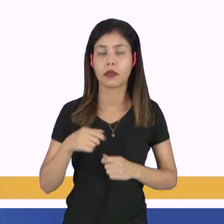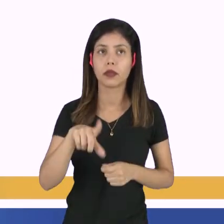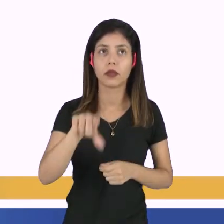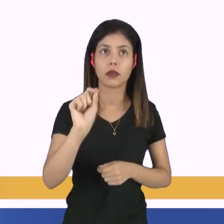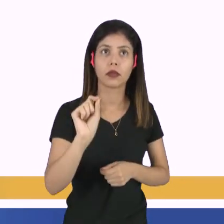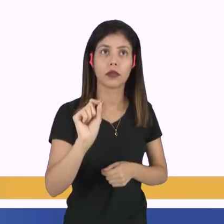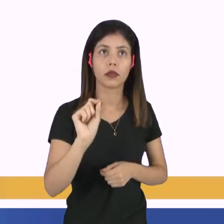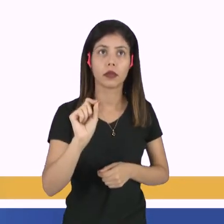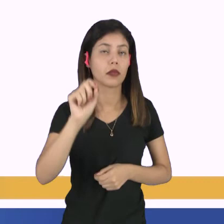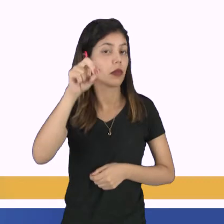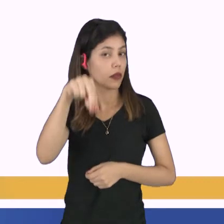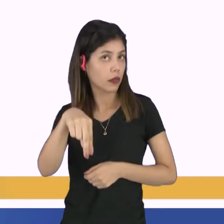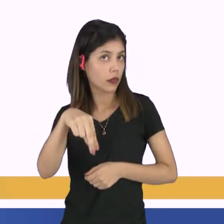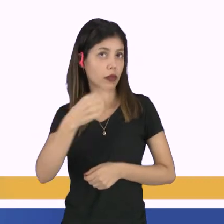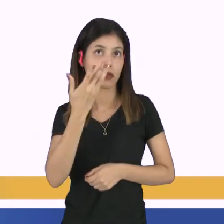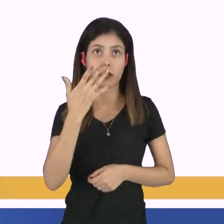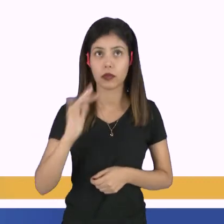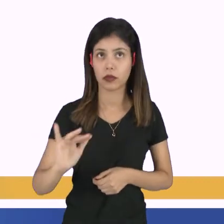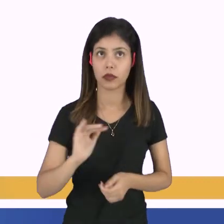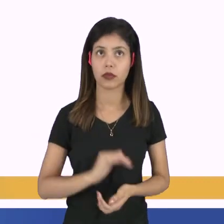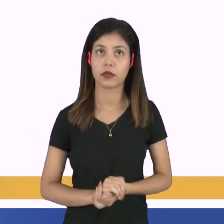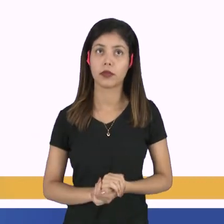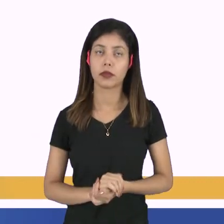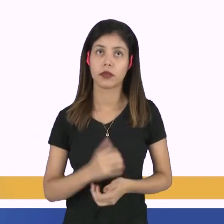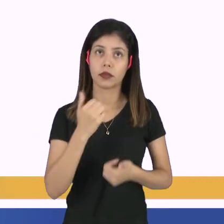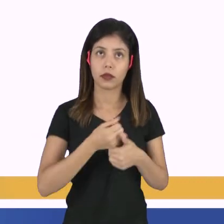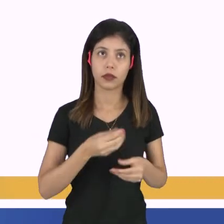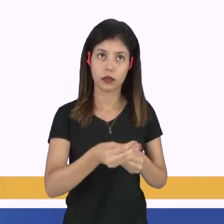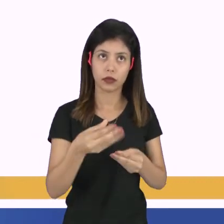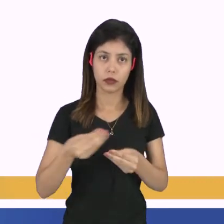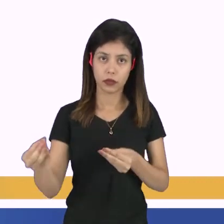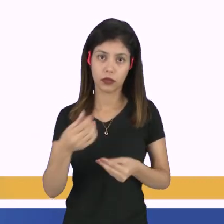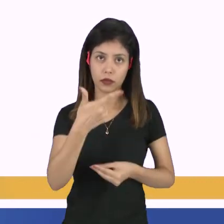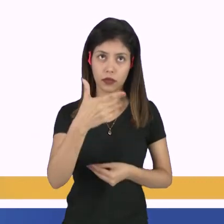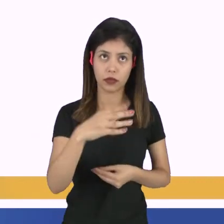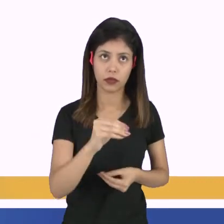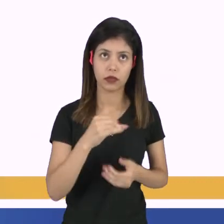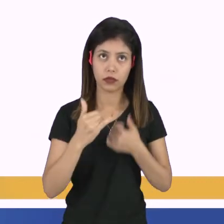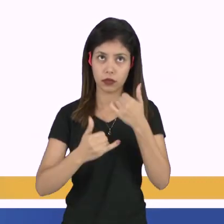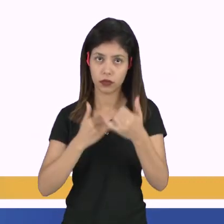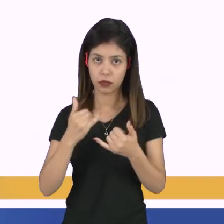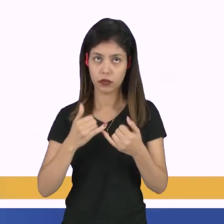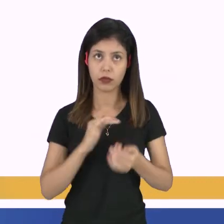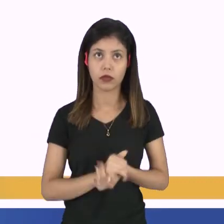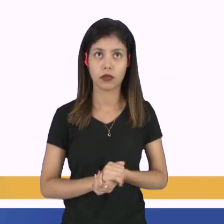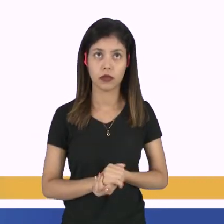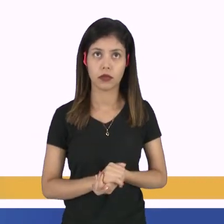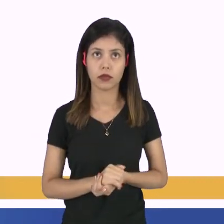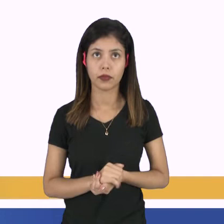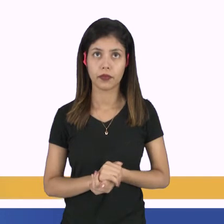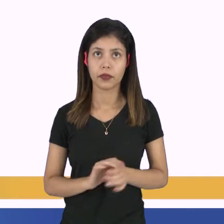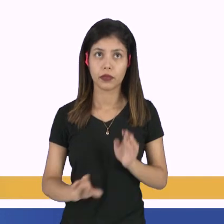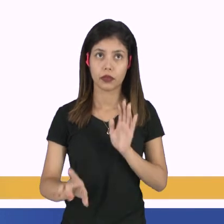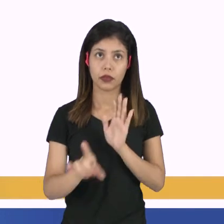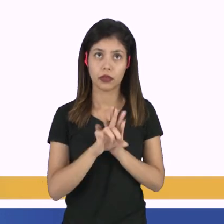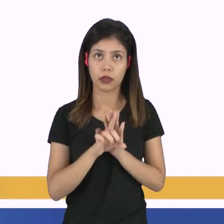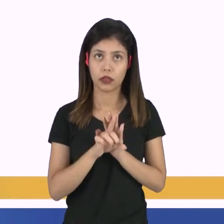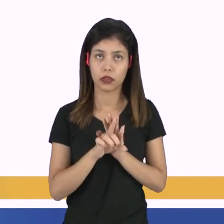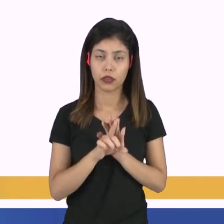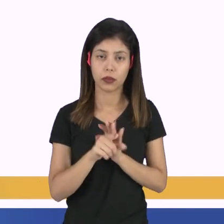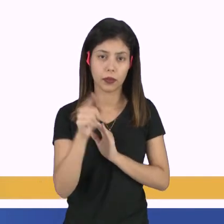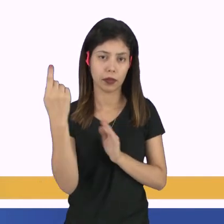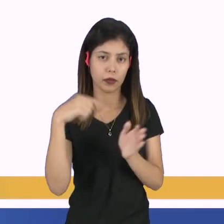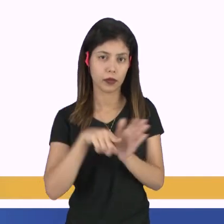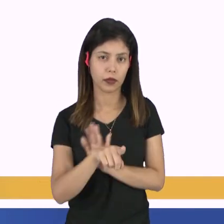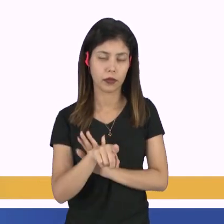pretende escolher nessa sala N crianças para distribuir igualmente 20 brinquedos entre elas. Pergunto para